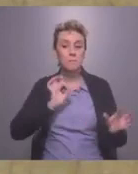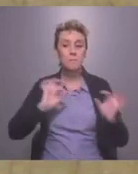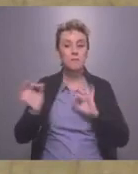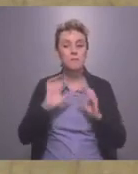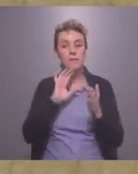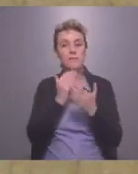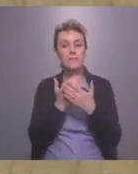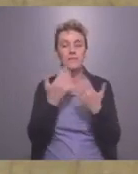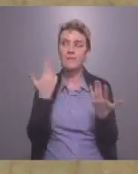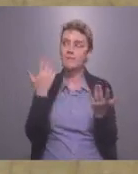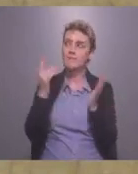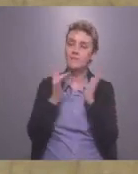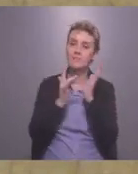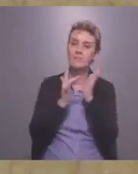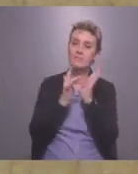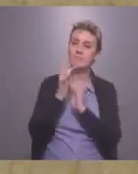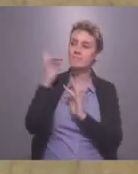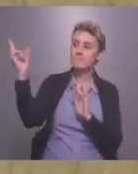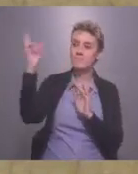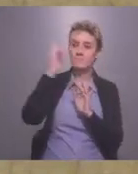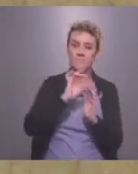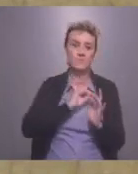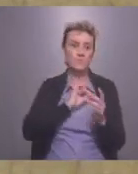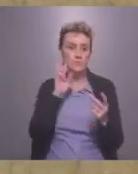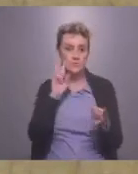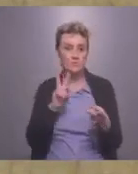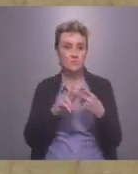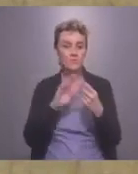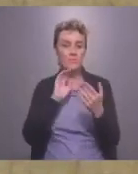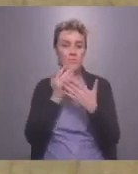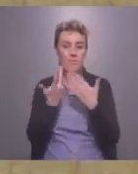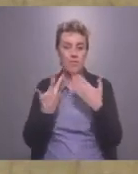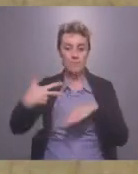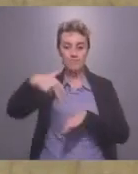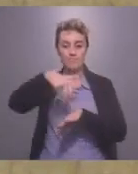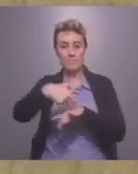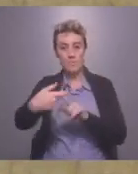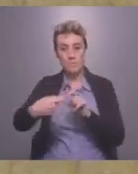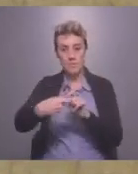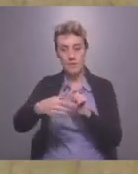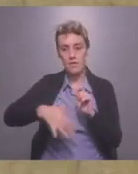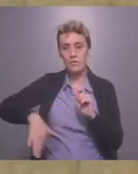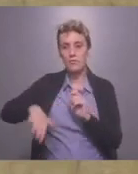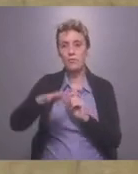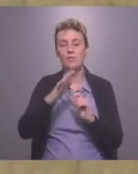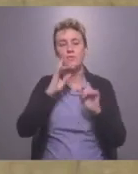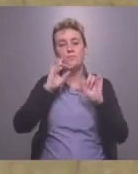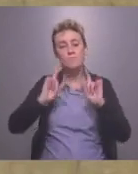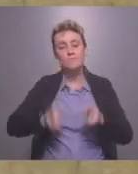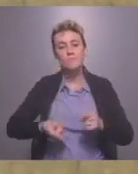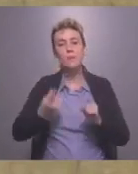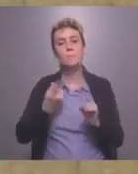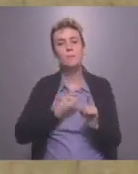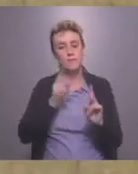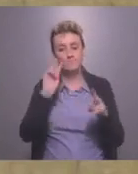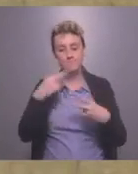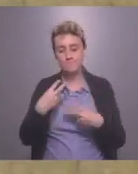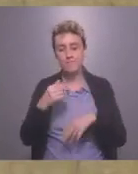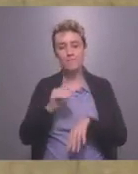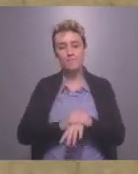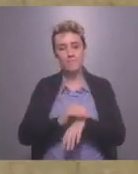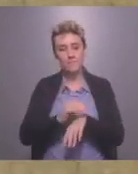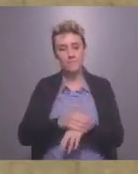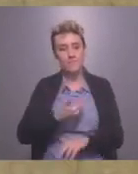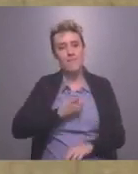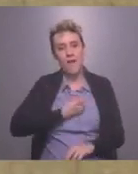o Senhor, que vem até nós, que se faz presente e próximo, e façamo-lo, começando por reconhecer humildemente a nossa